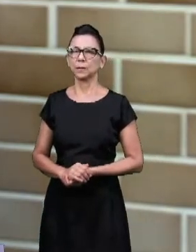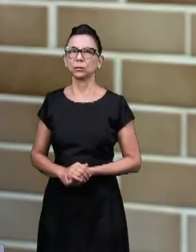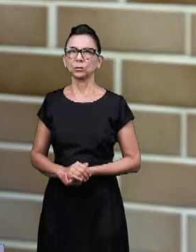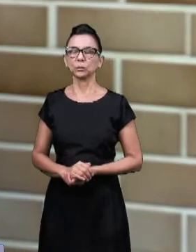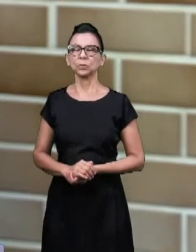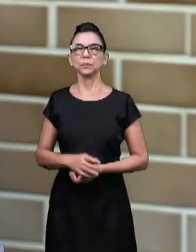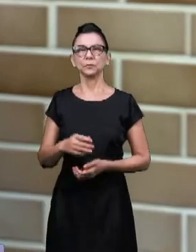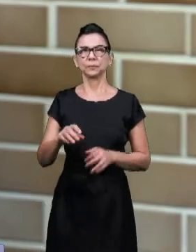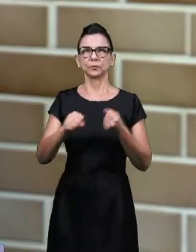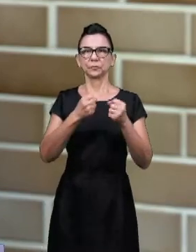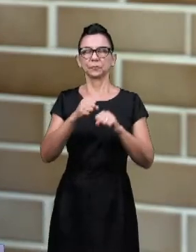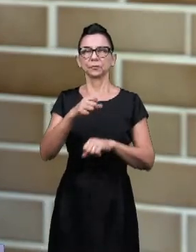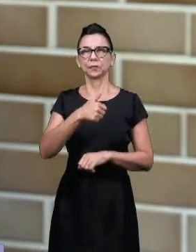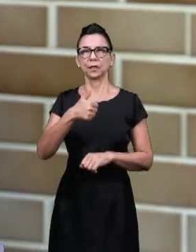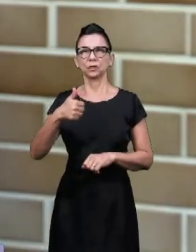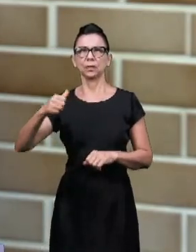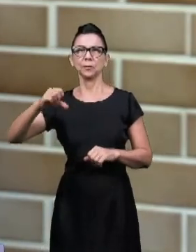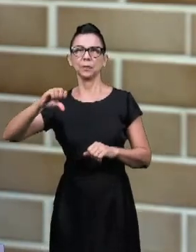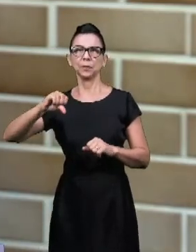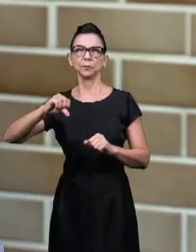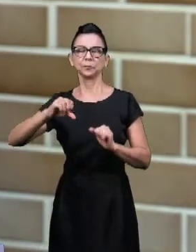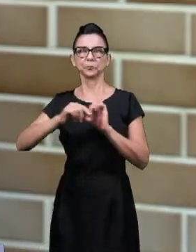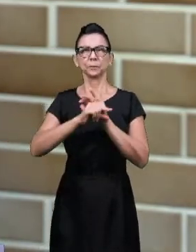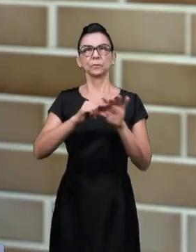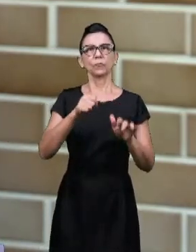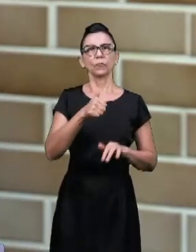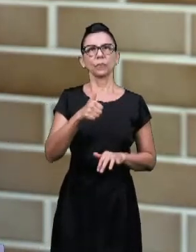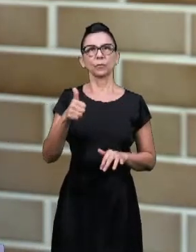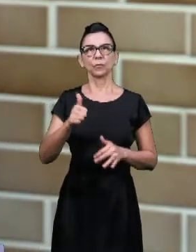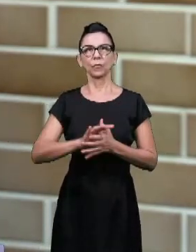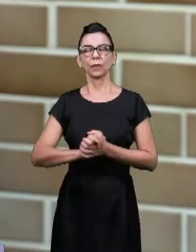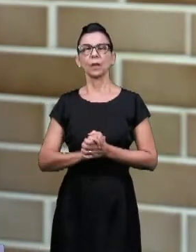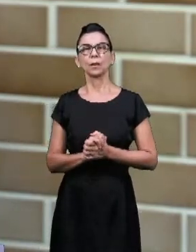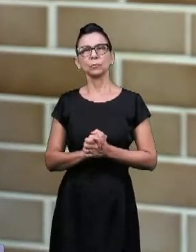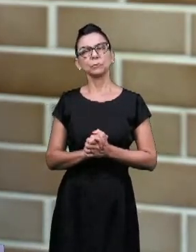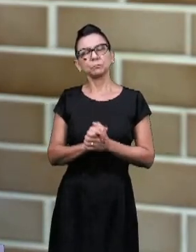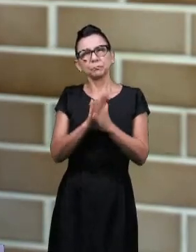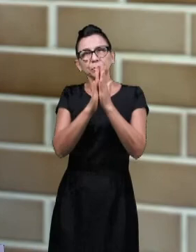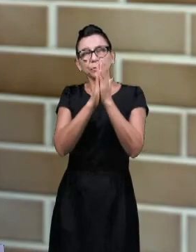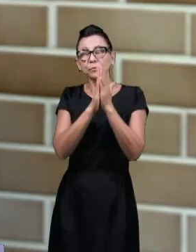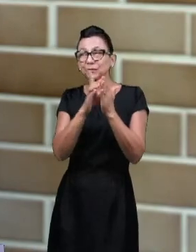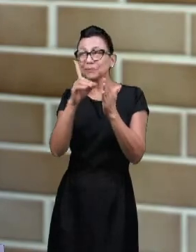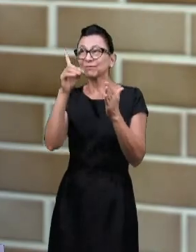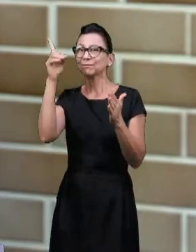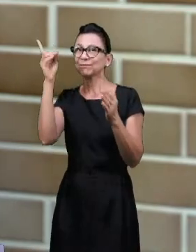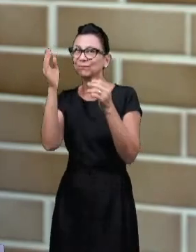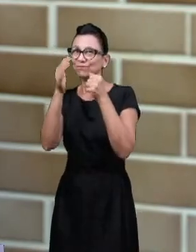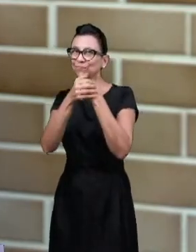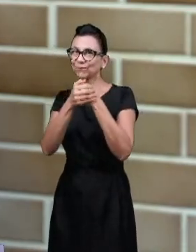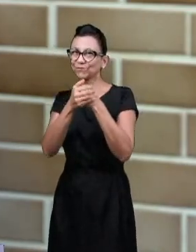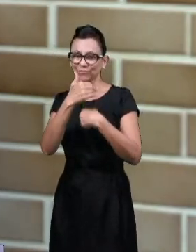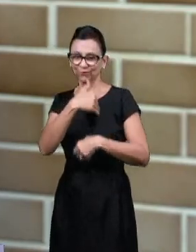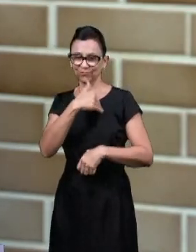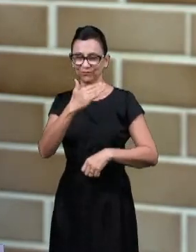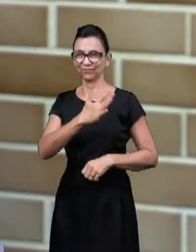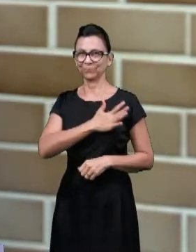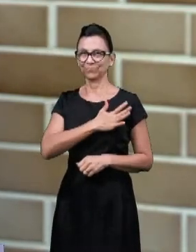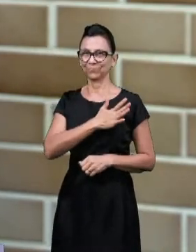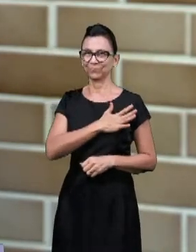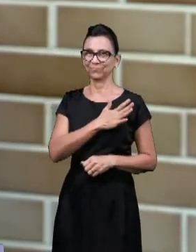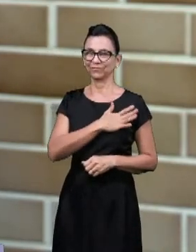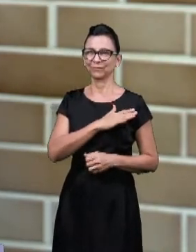11. Escondi a tua palavra no meu coração para não pecar contra ti. Uma irmã do Rio de Janeiro, outra irmã de São